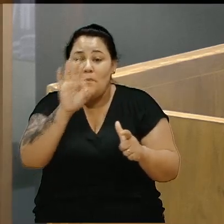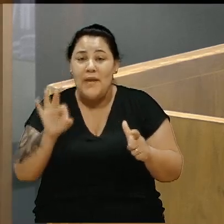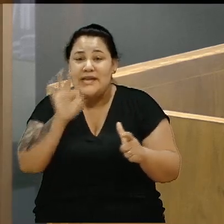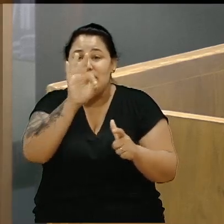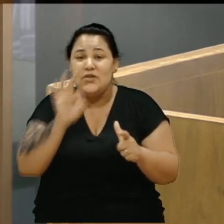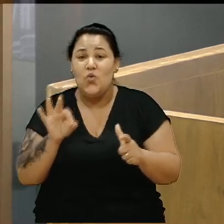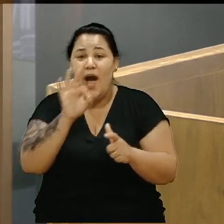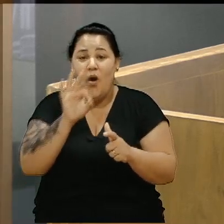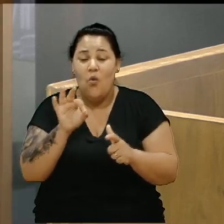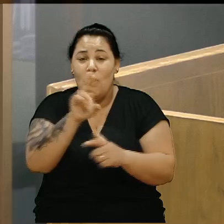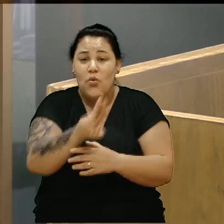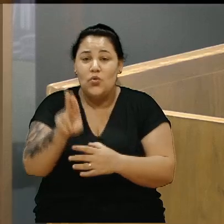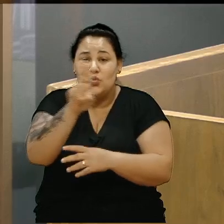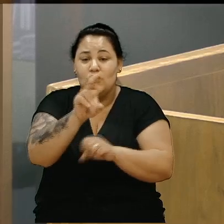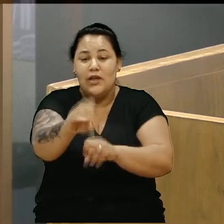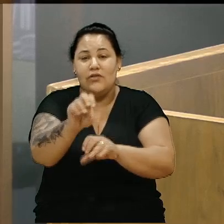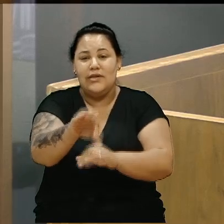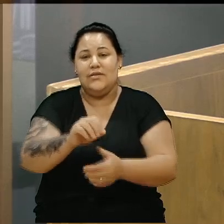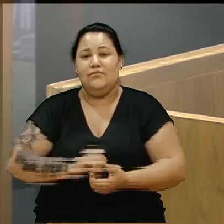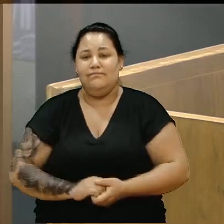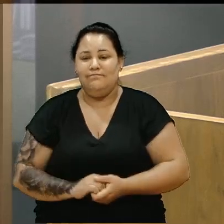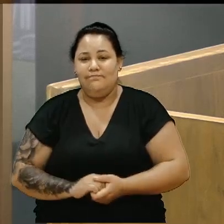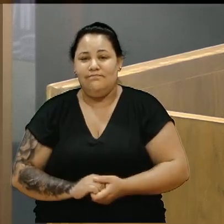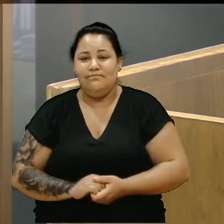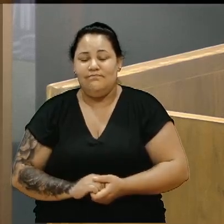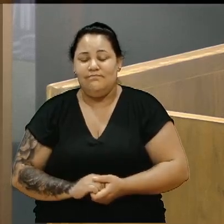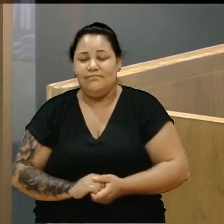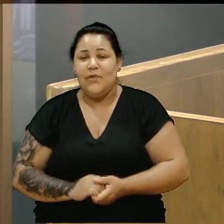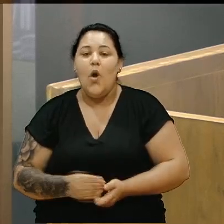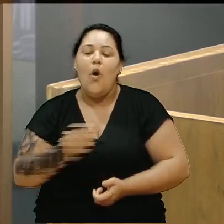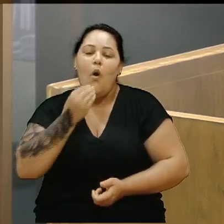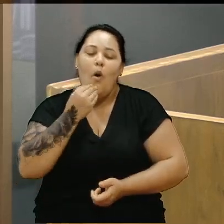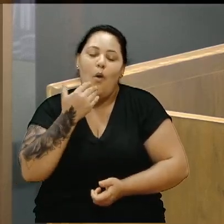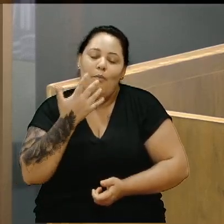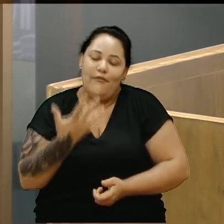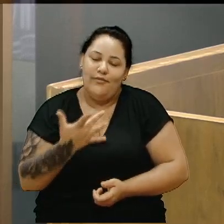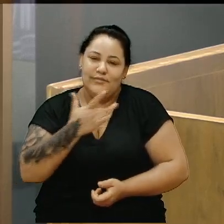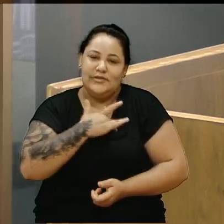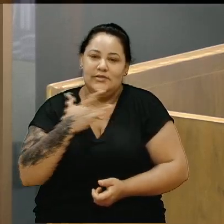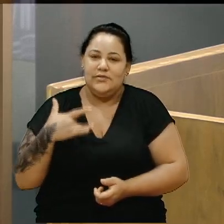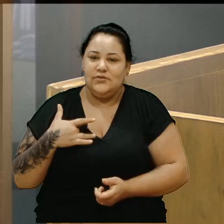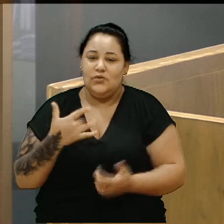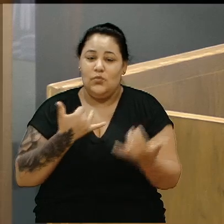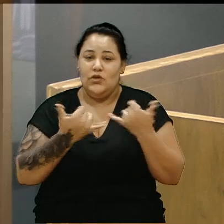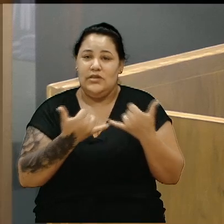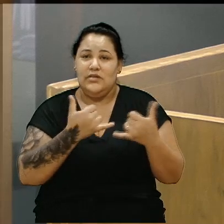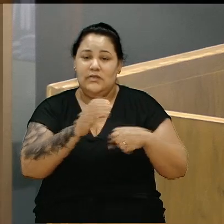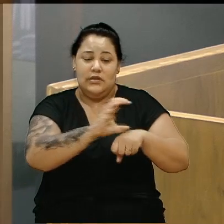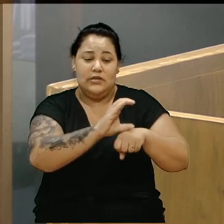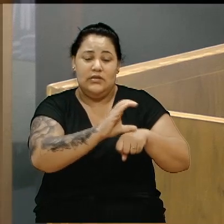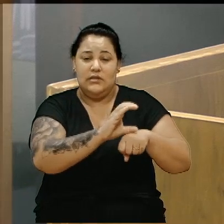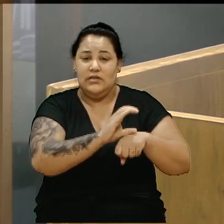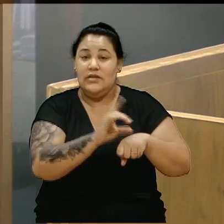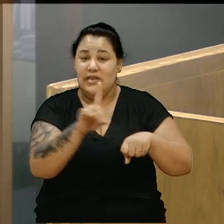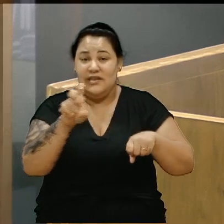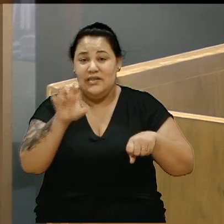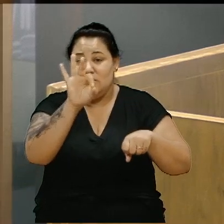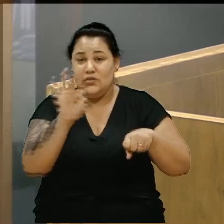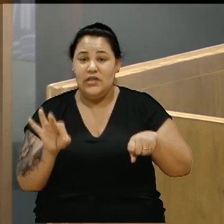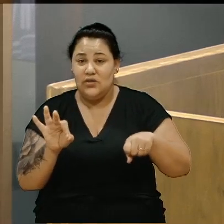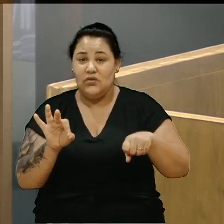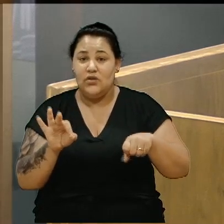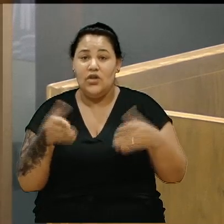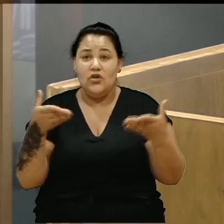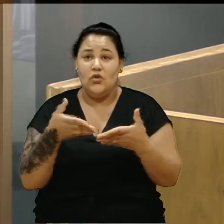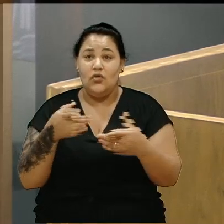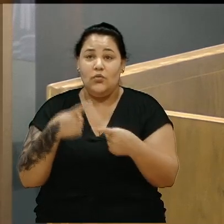a aplicação na educação. Óbvio que na saúde, por exemplo, constitucionalmente são 15%. Hoje, em função do